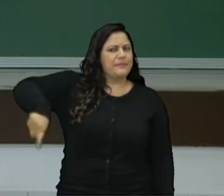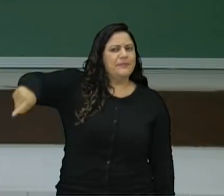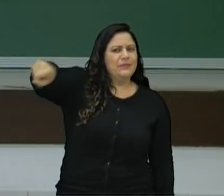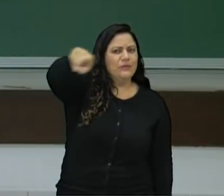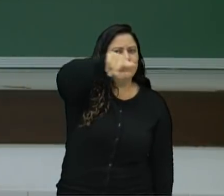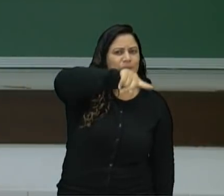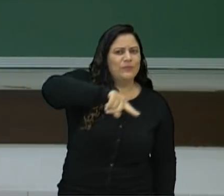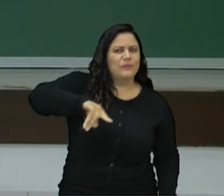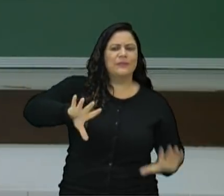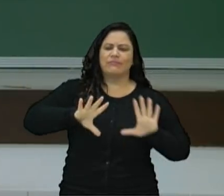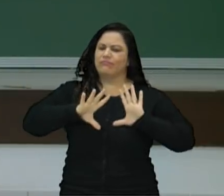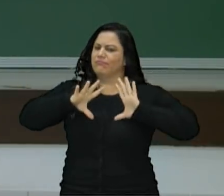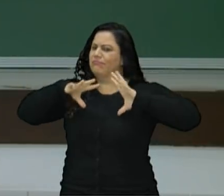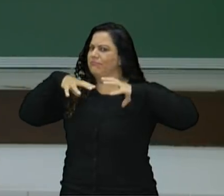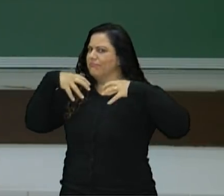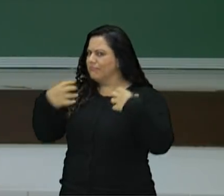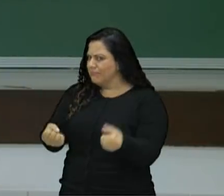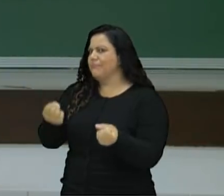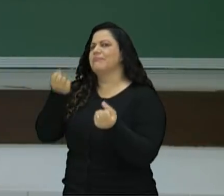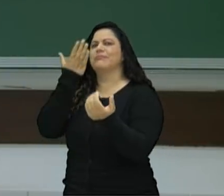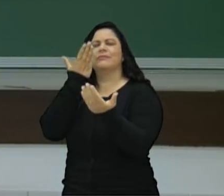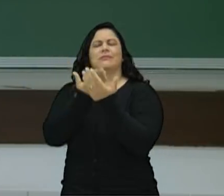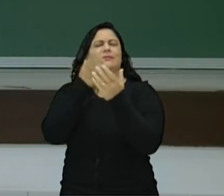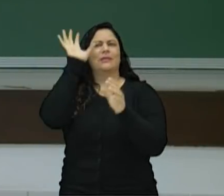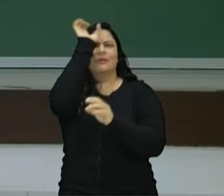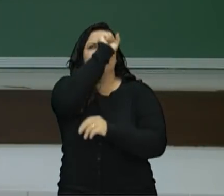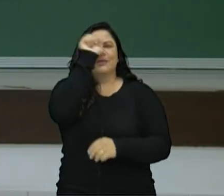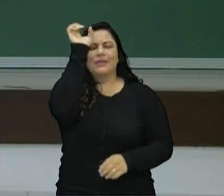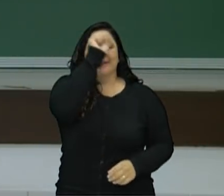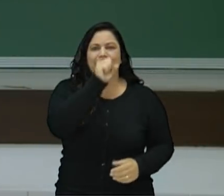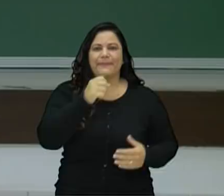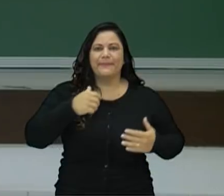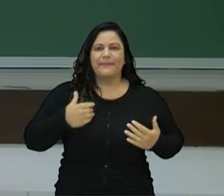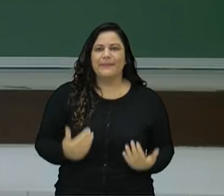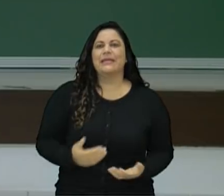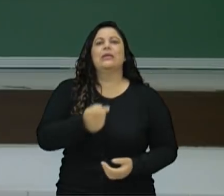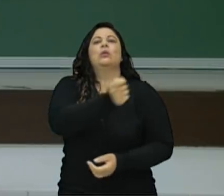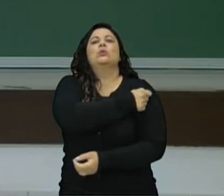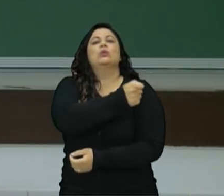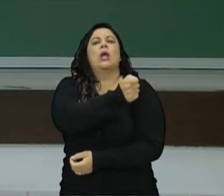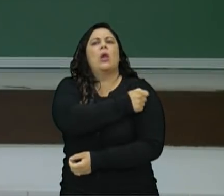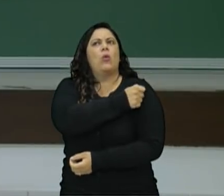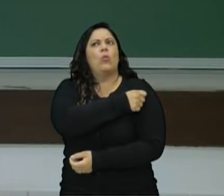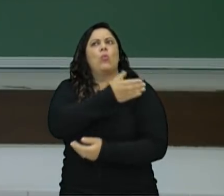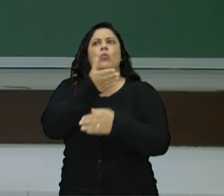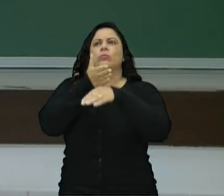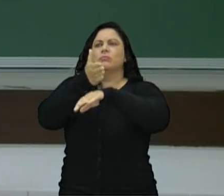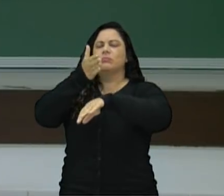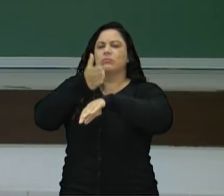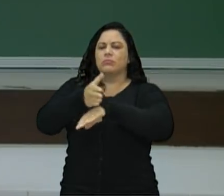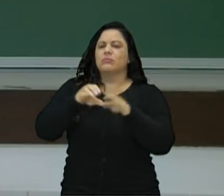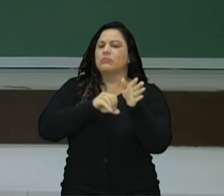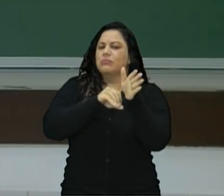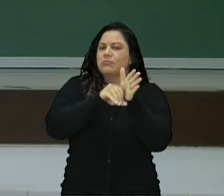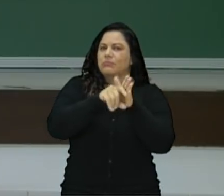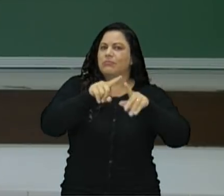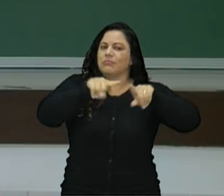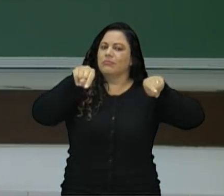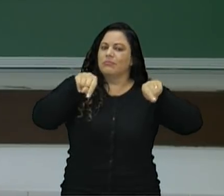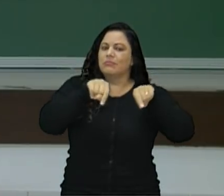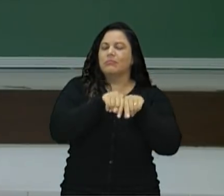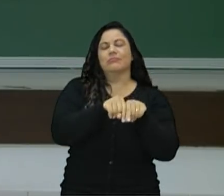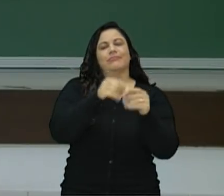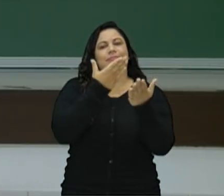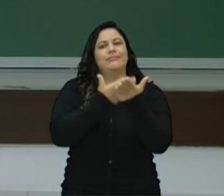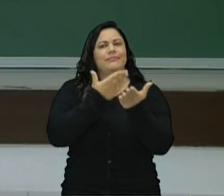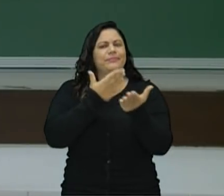aí empenhados e se esforçando para aprender bastante. Os alunos que estão tendo acesso ao Google Classroom, sempre é bom a gente estar lembrando, né,